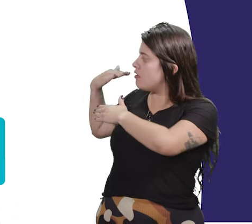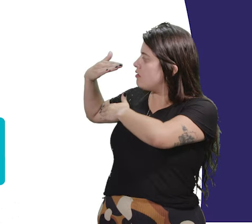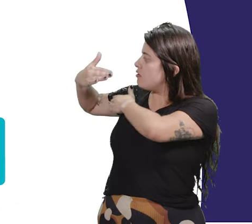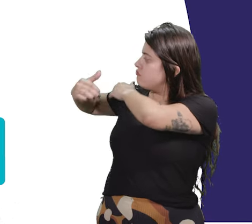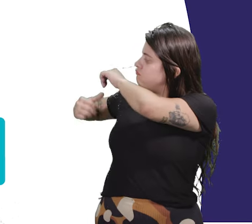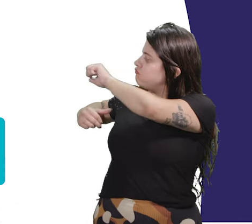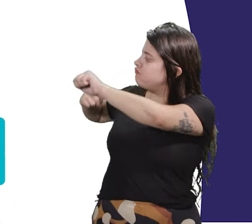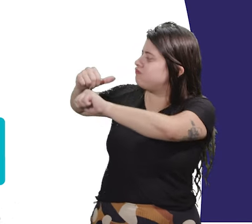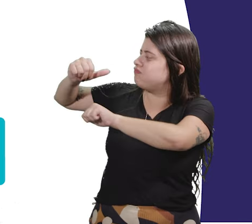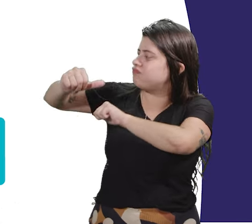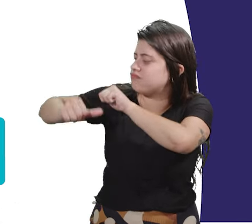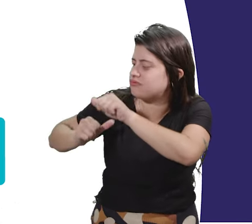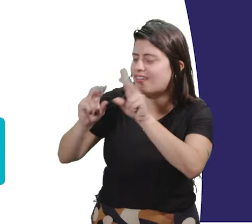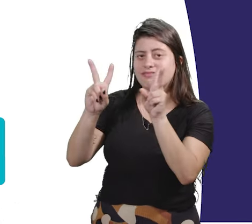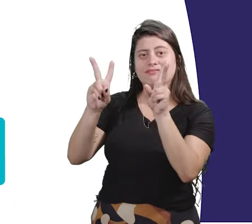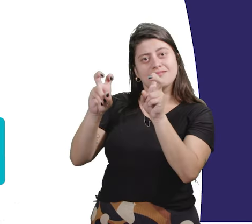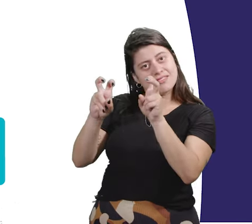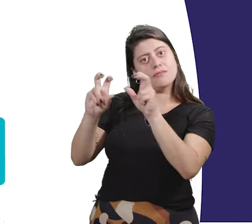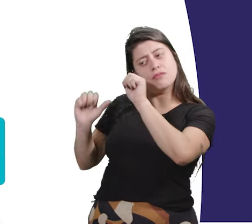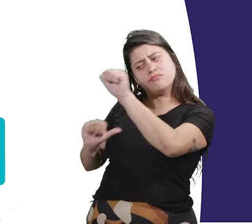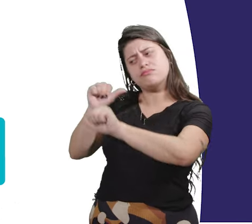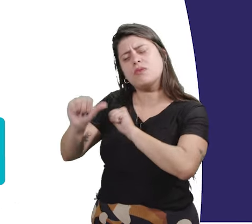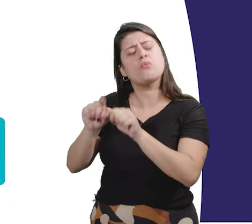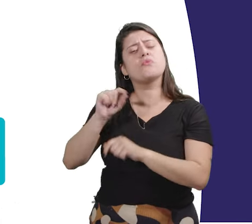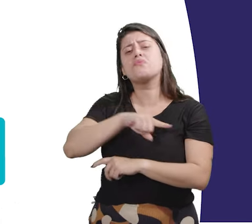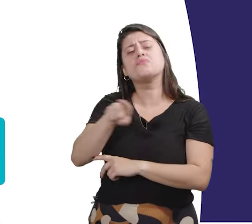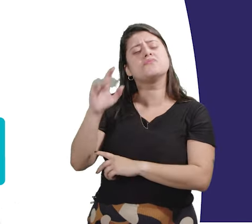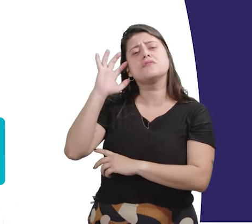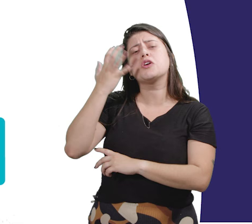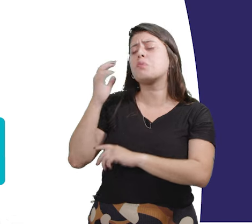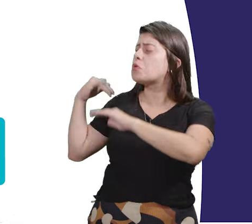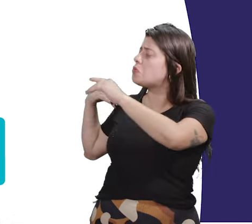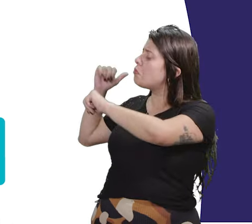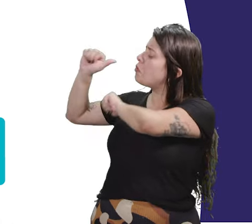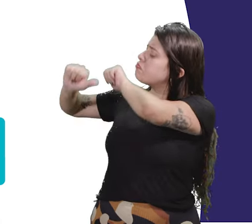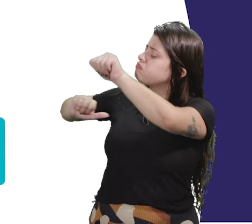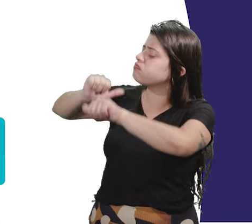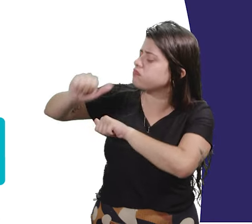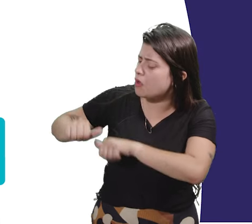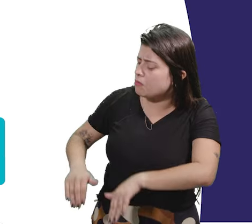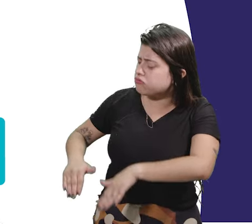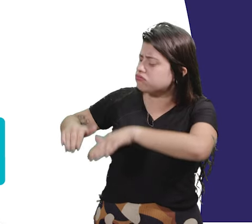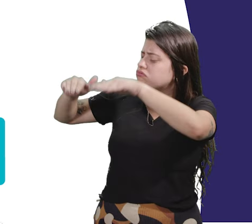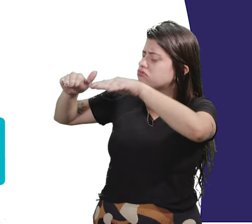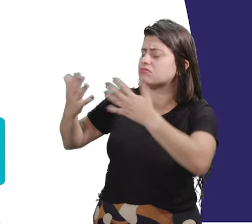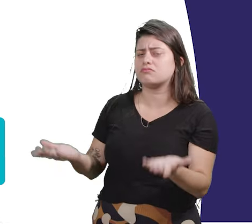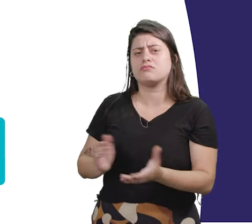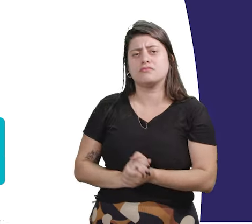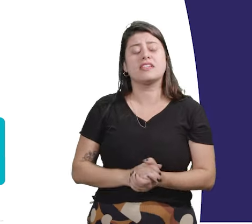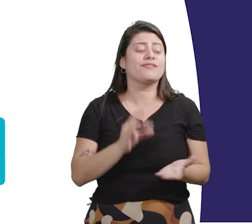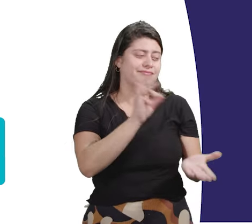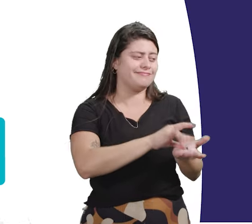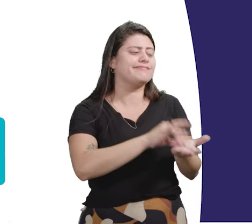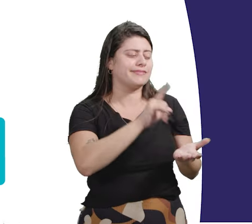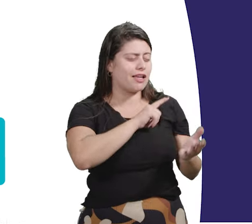que vocês acham que mudou ao longo do tempo no processo de educação de uma criança? Verdade, Letícia. Houve muitas mudanças, né, na nossa